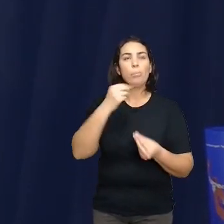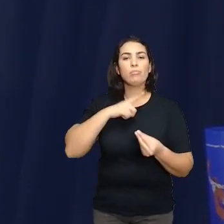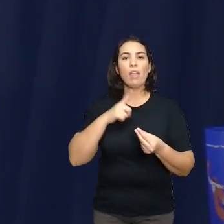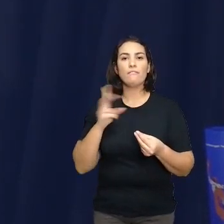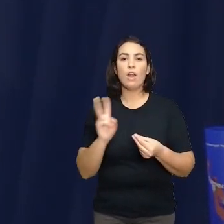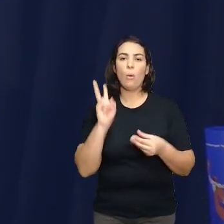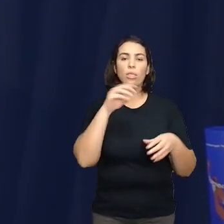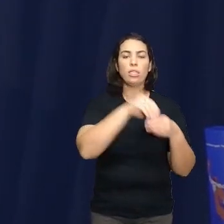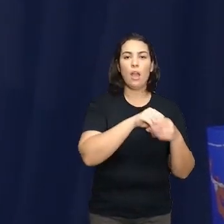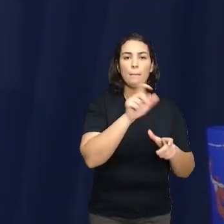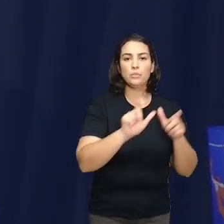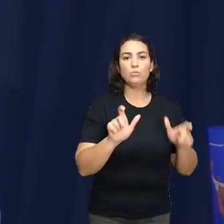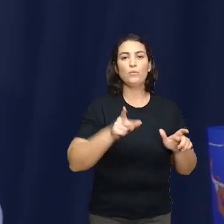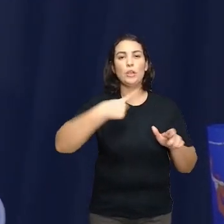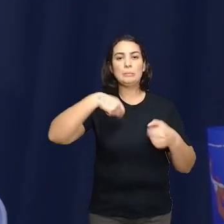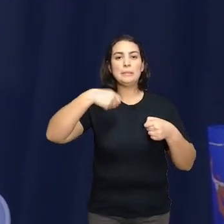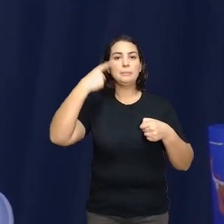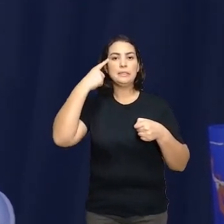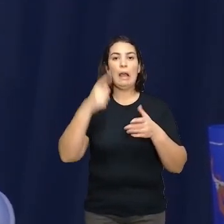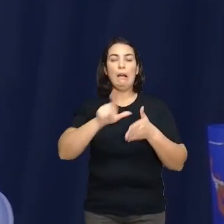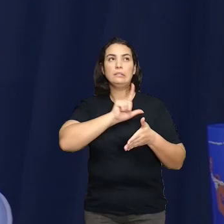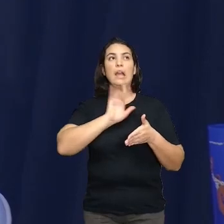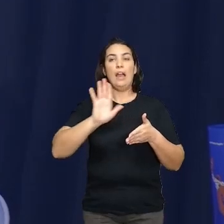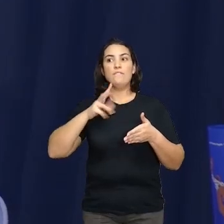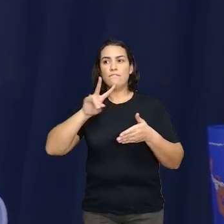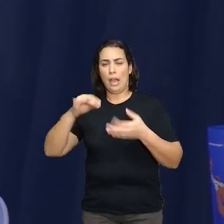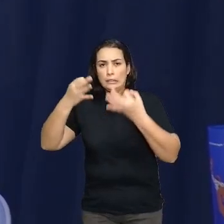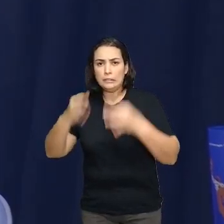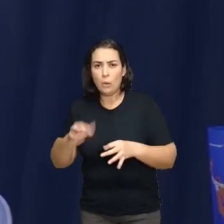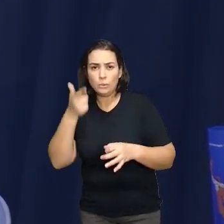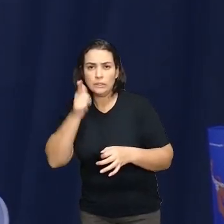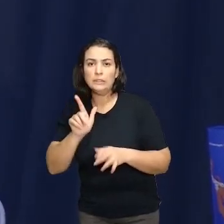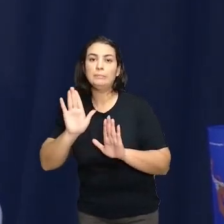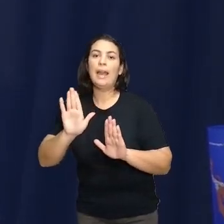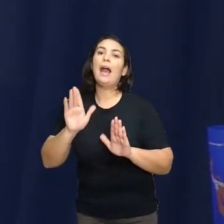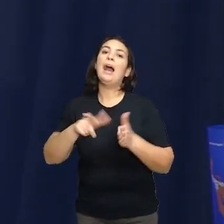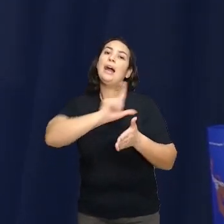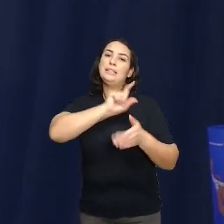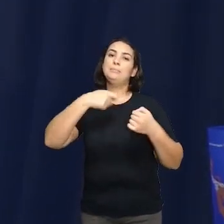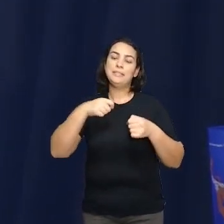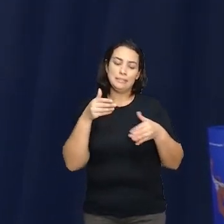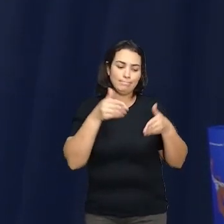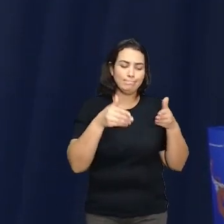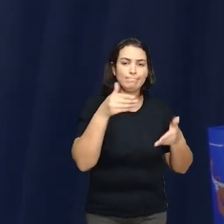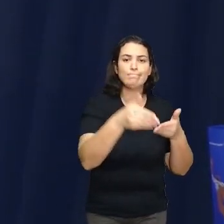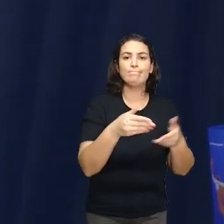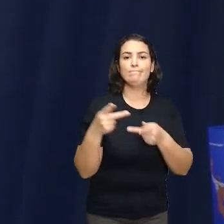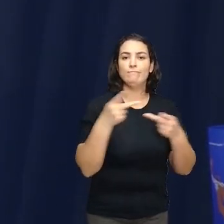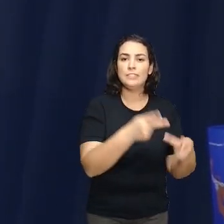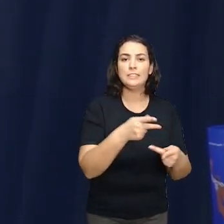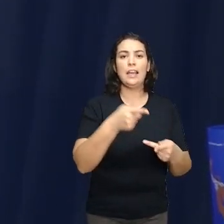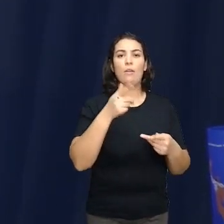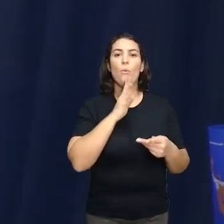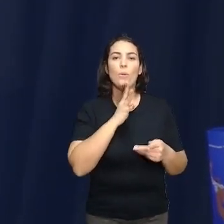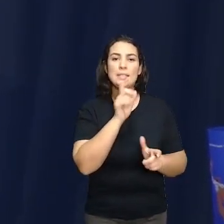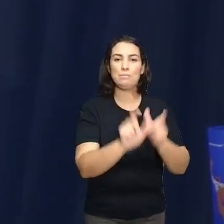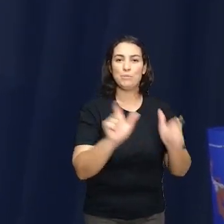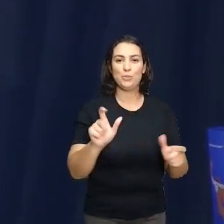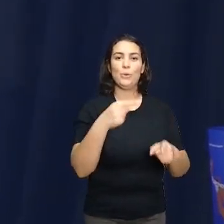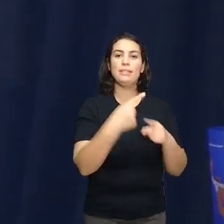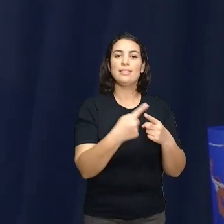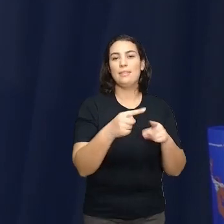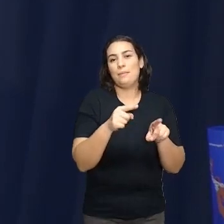alguma coisa vai dar certo em algum lugar, a gente precisa conversar com as pessoas, envolvê-las no processo, porque o conhecimento daquele